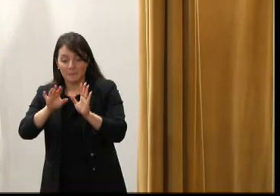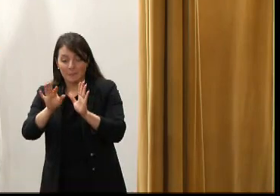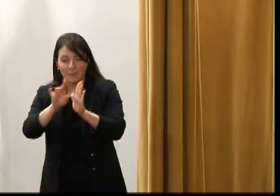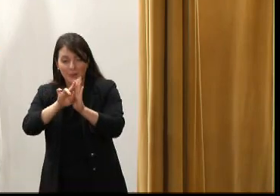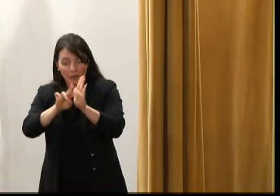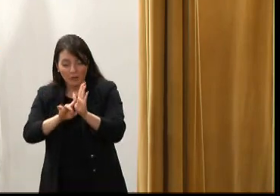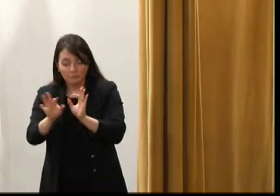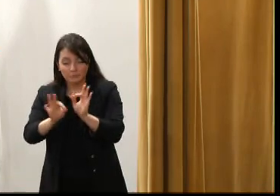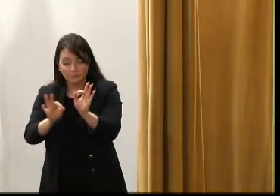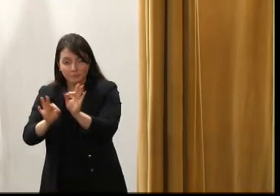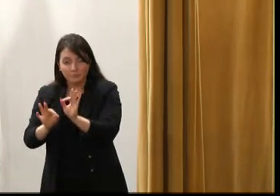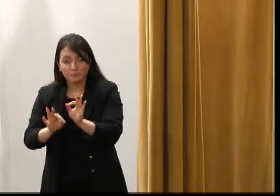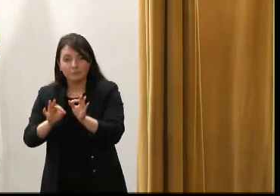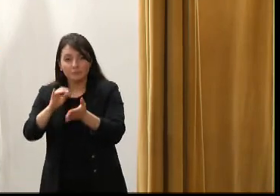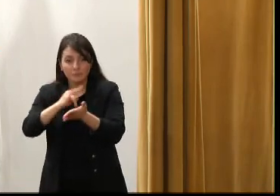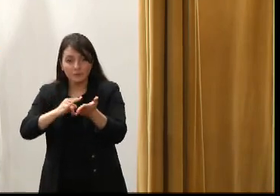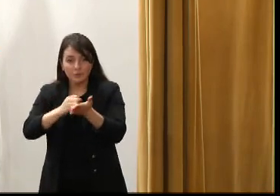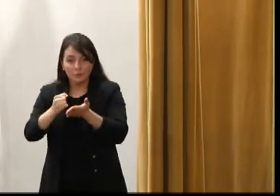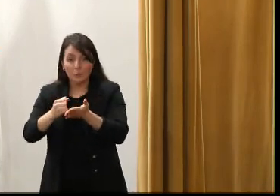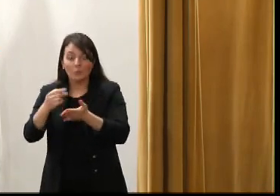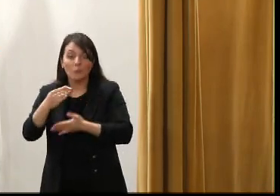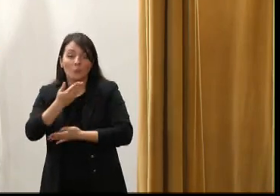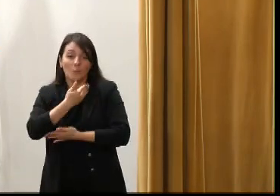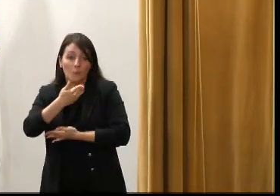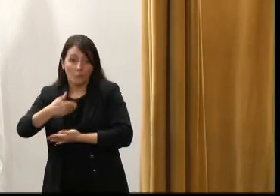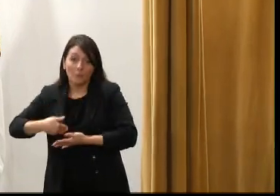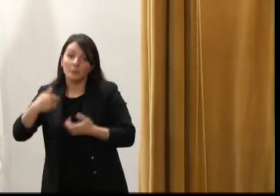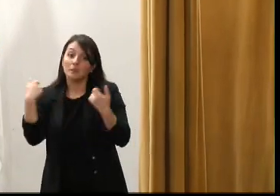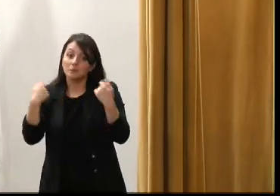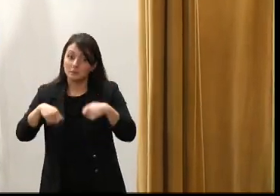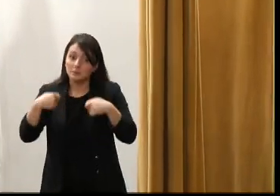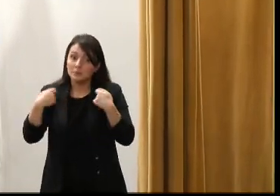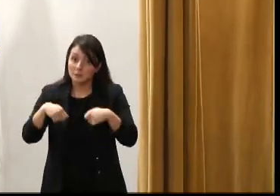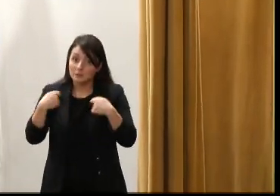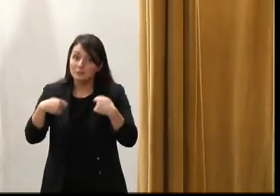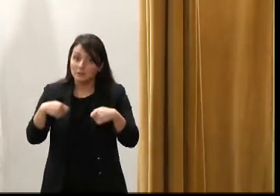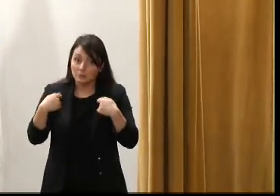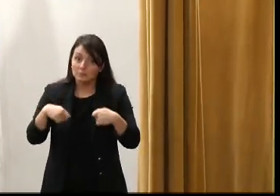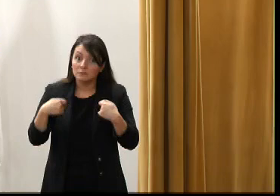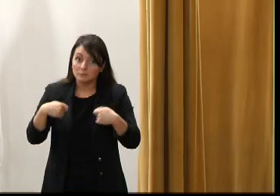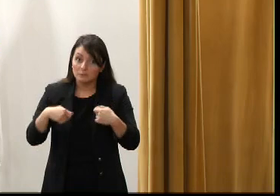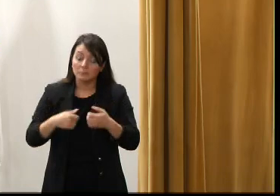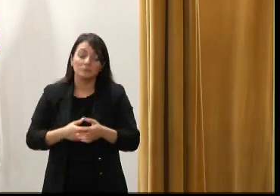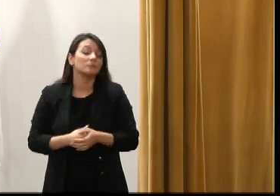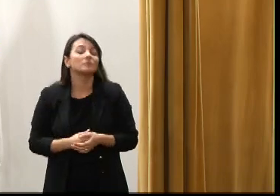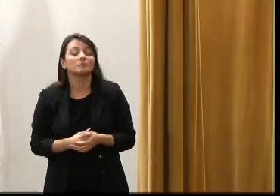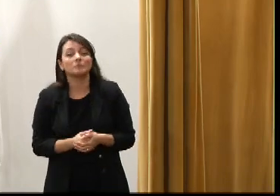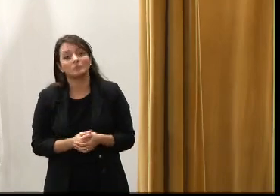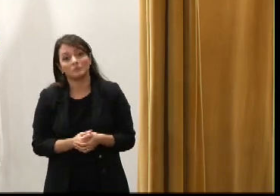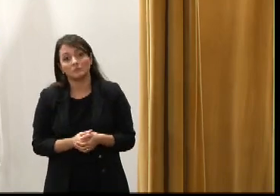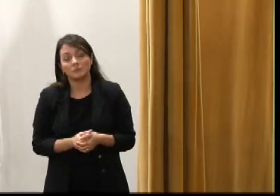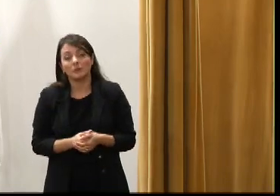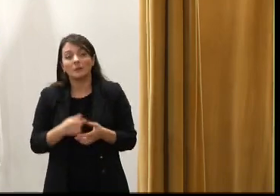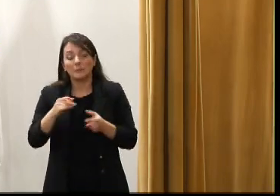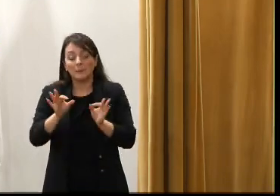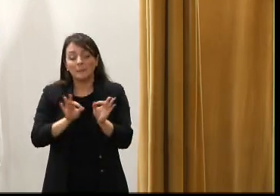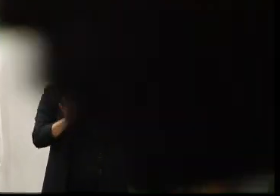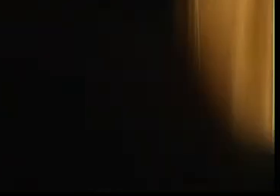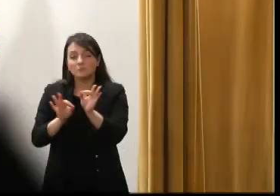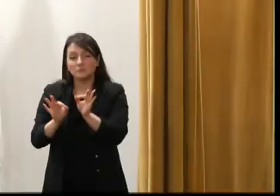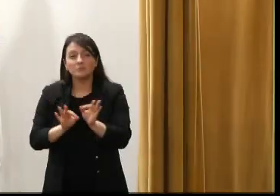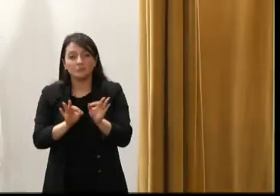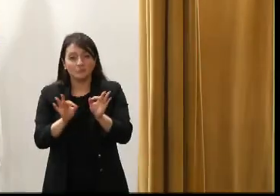que é absolutamente necessária, cada vez mais necessária, para